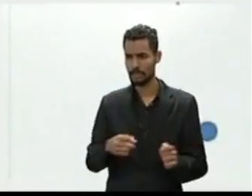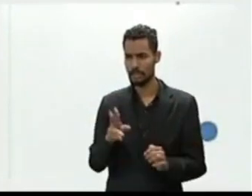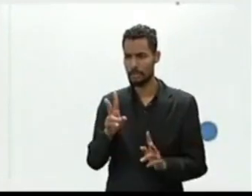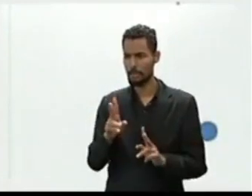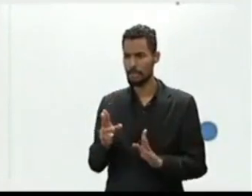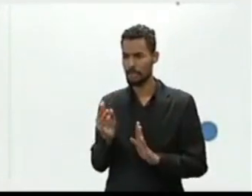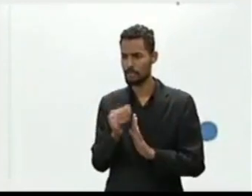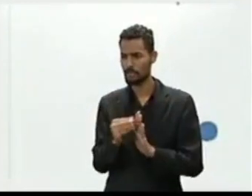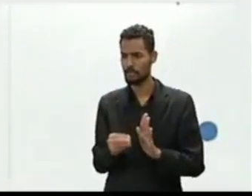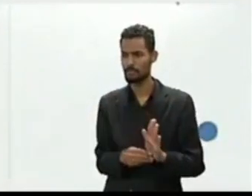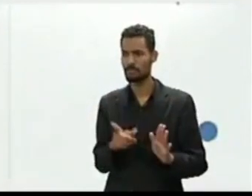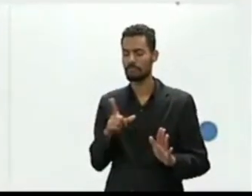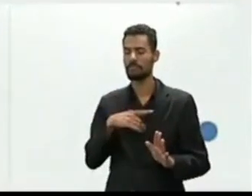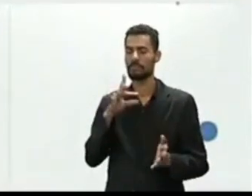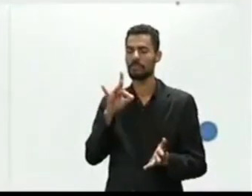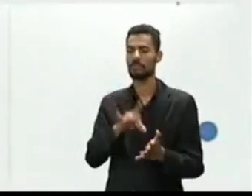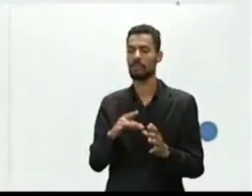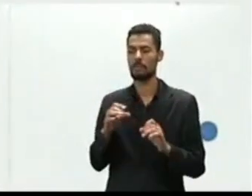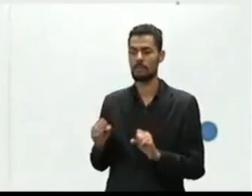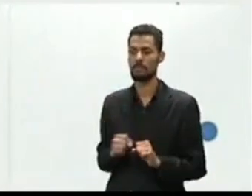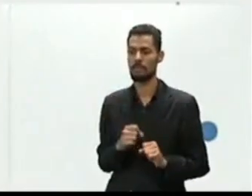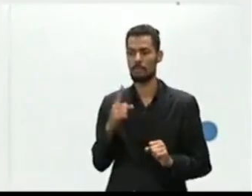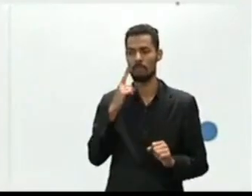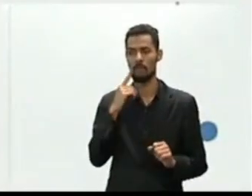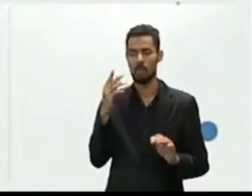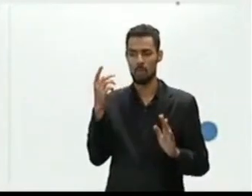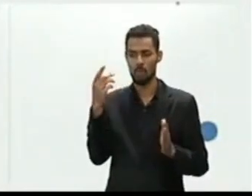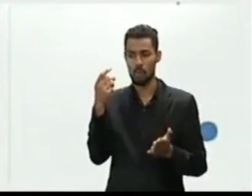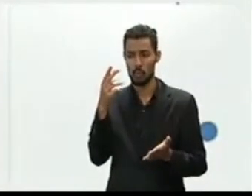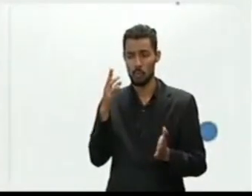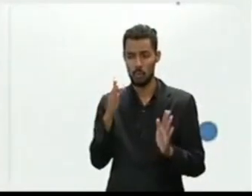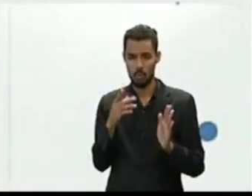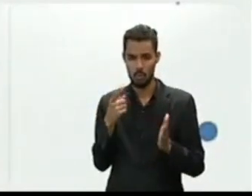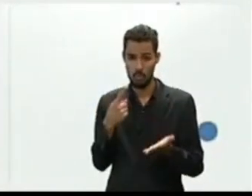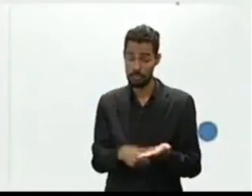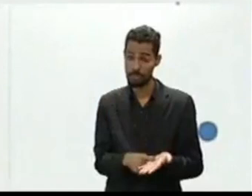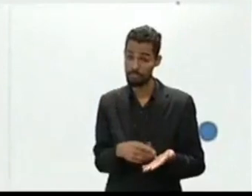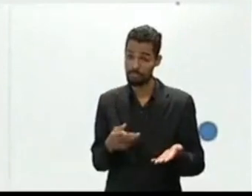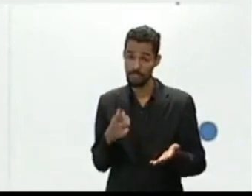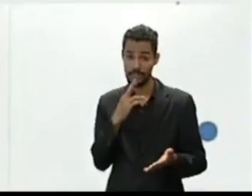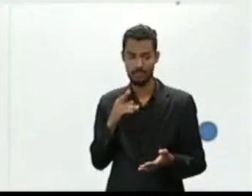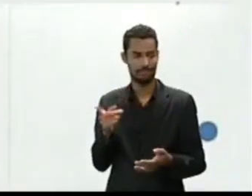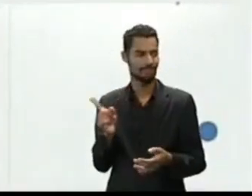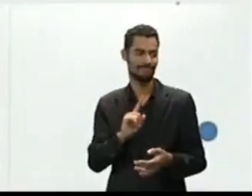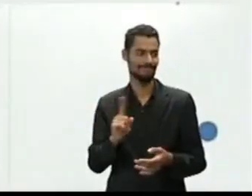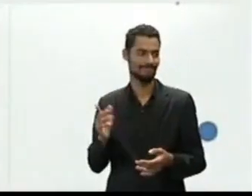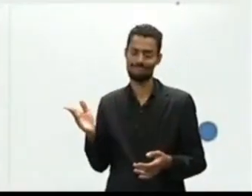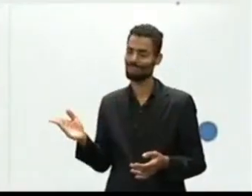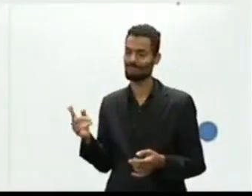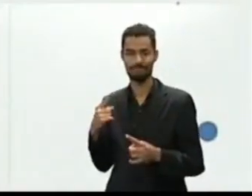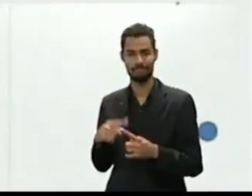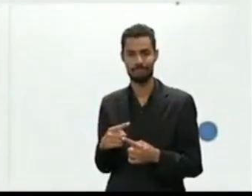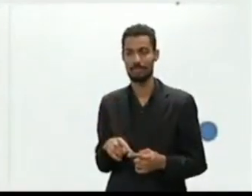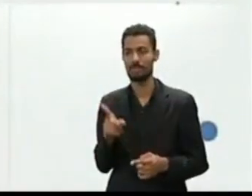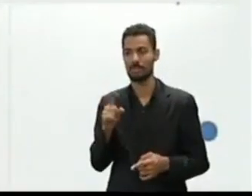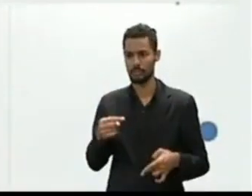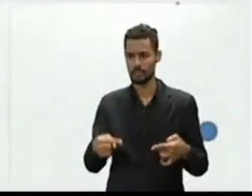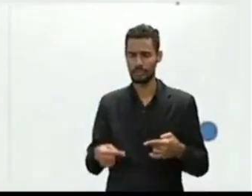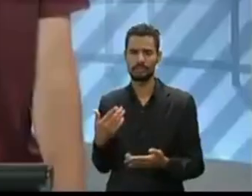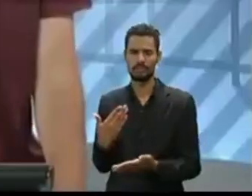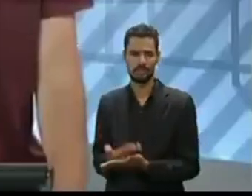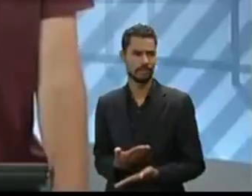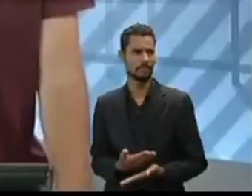aplicações decorrentes de seus resultados possam comprometer o bem comum? A resposta é não, porque isso tem que ser super discutido,